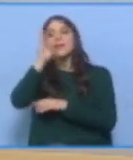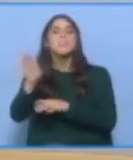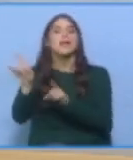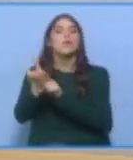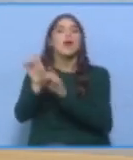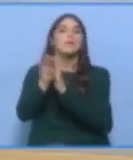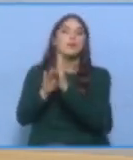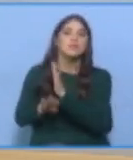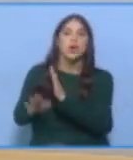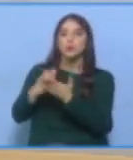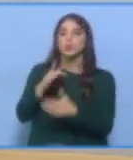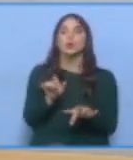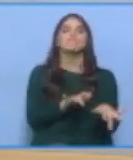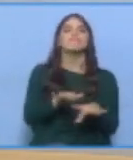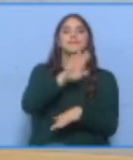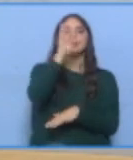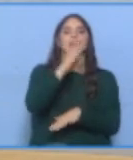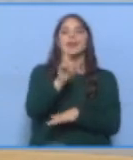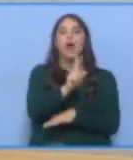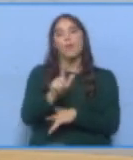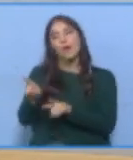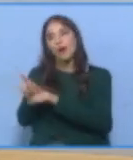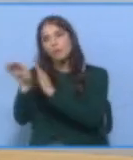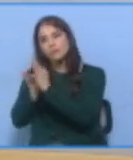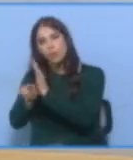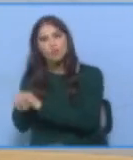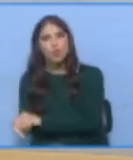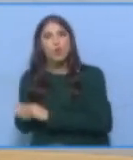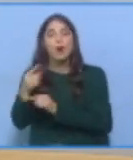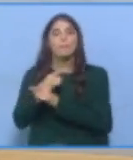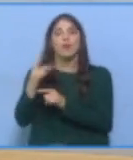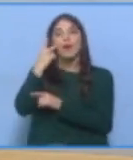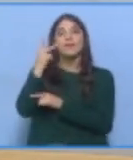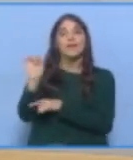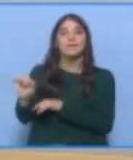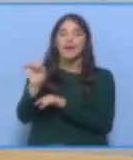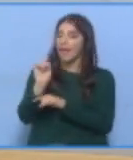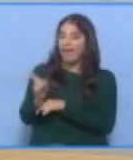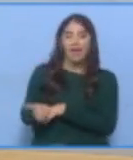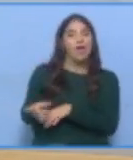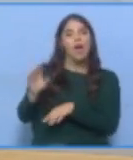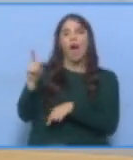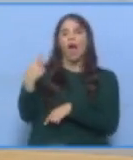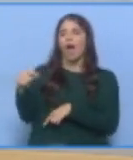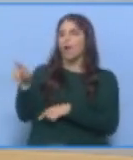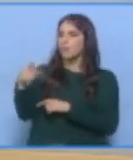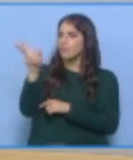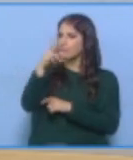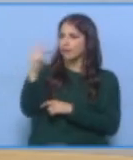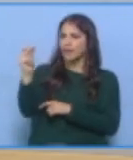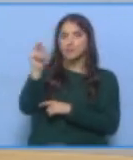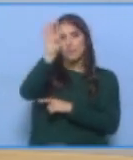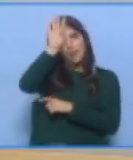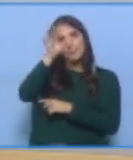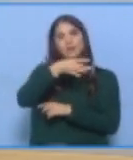do utilizador. Exatamente, não. Tinha que ser programação, porque foi assim que ele levou a própria vida. Há uma frase que o Papa sublinha dele, que era: